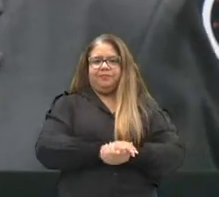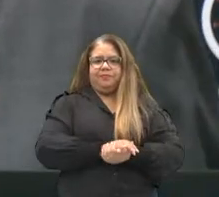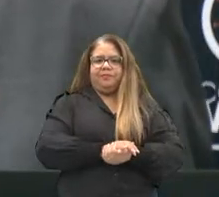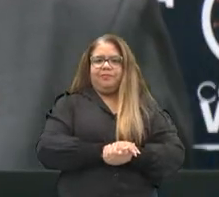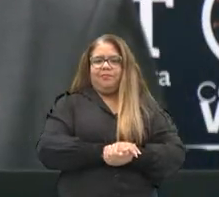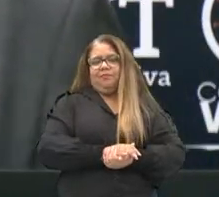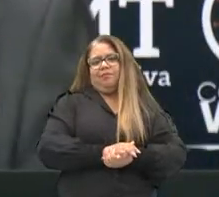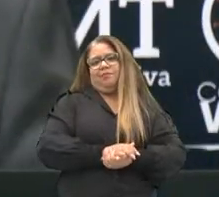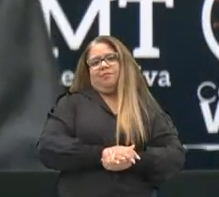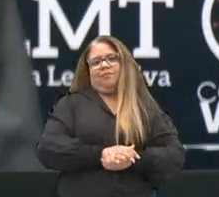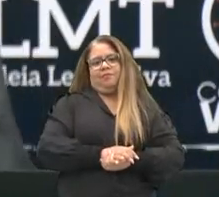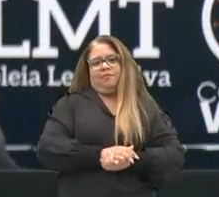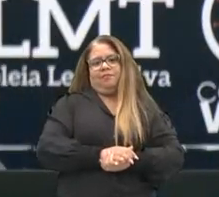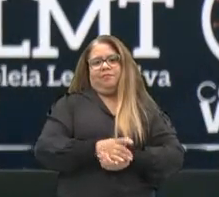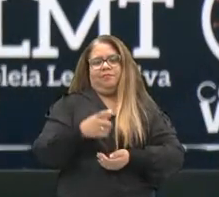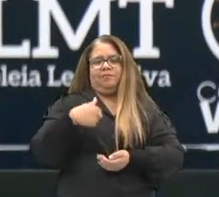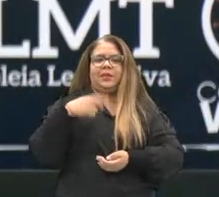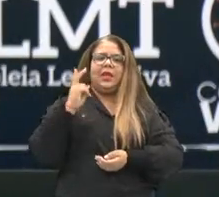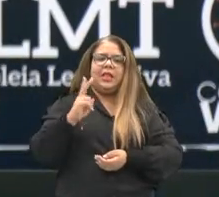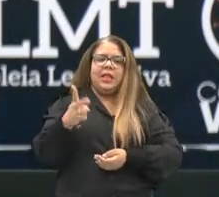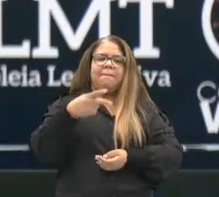Frederico, Marina,